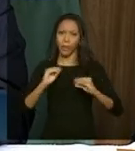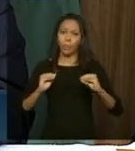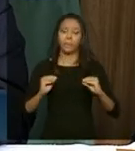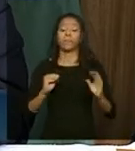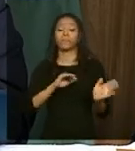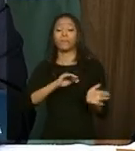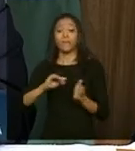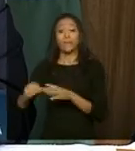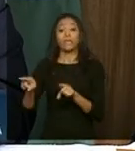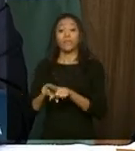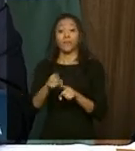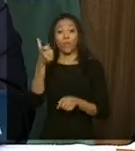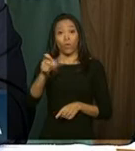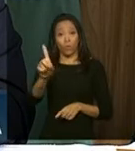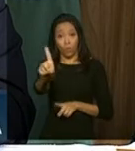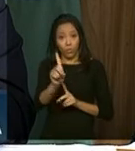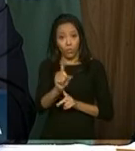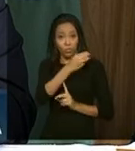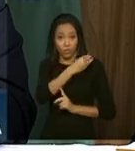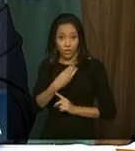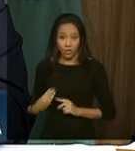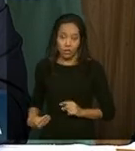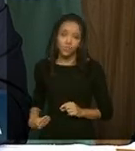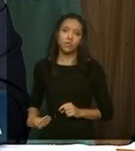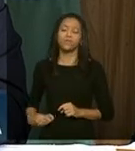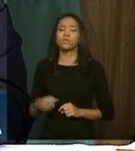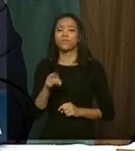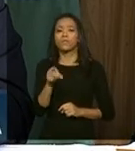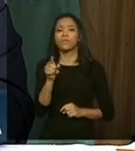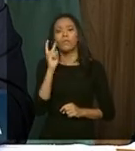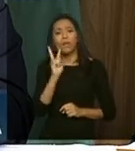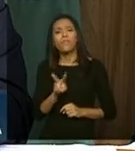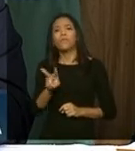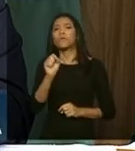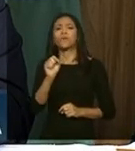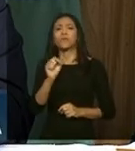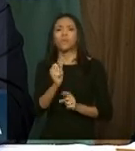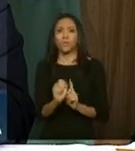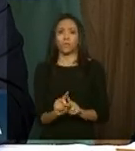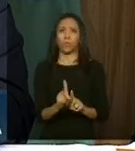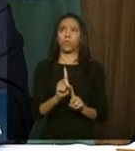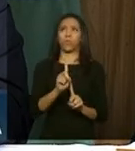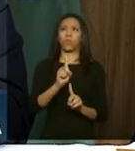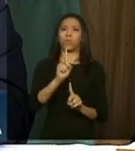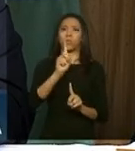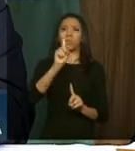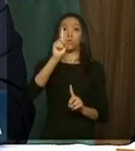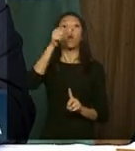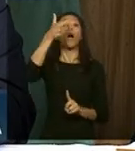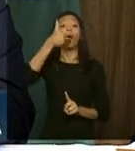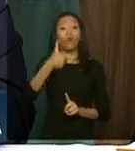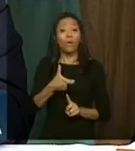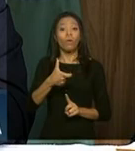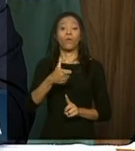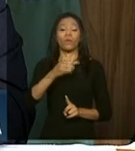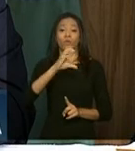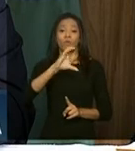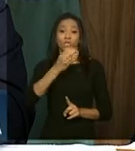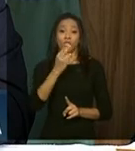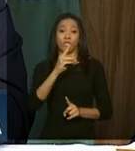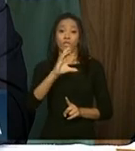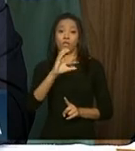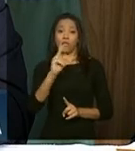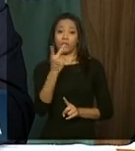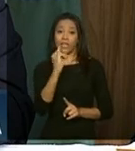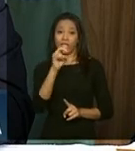ministro Campolina vai agora ver o lançamento, início de dezembro, do satélite na China, e o ministro Paulo Passos sabe do